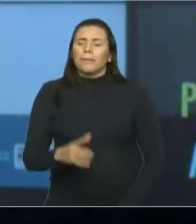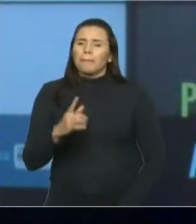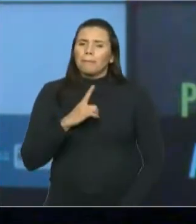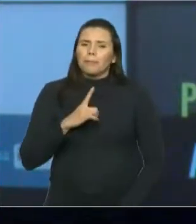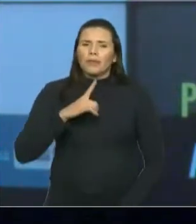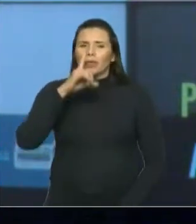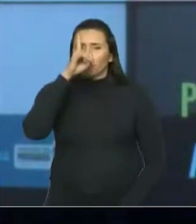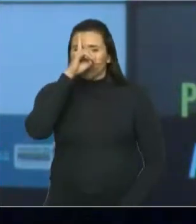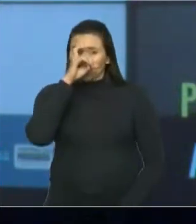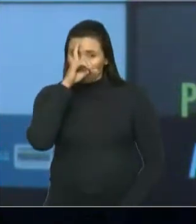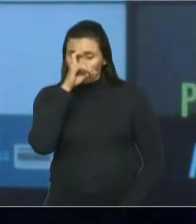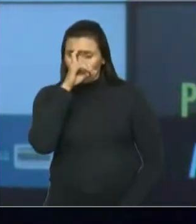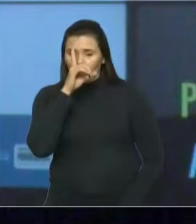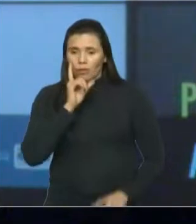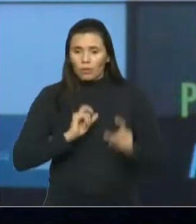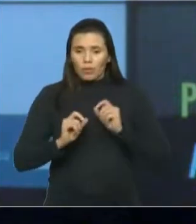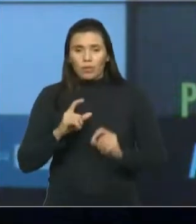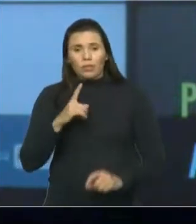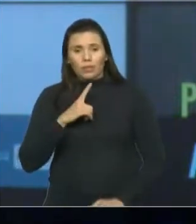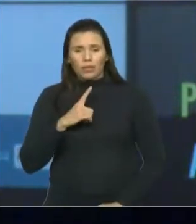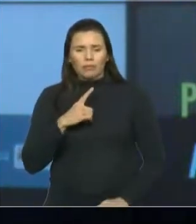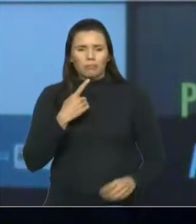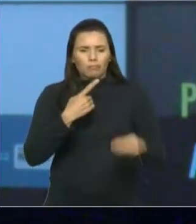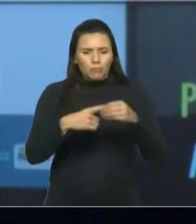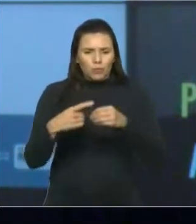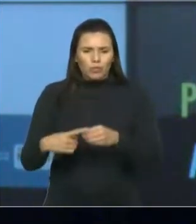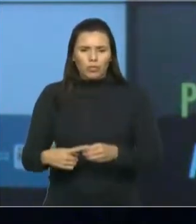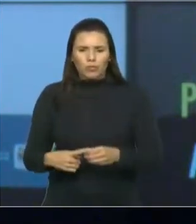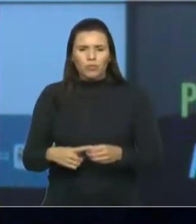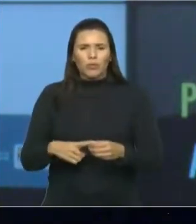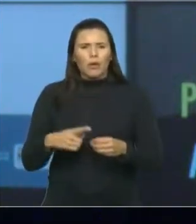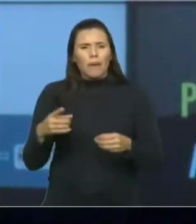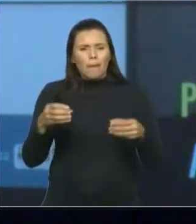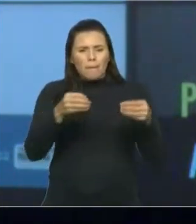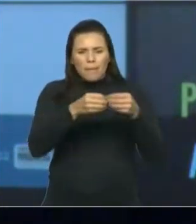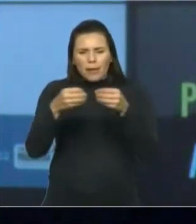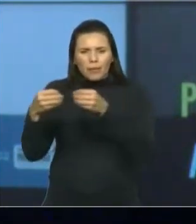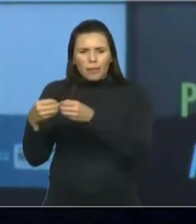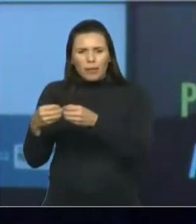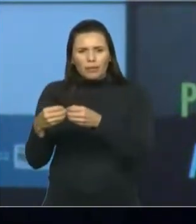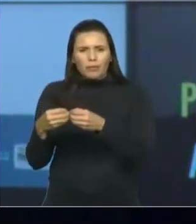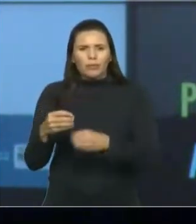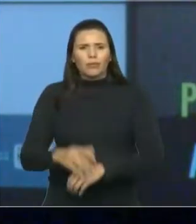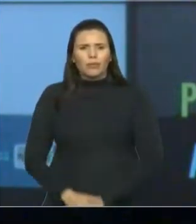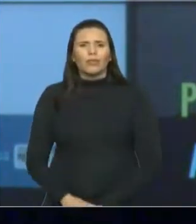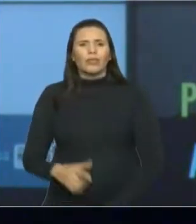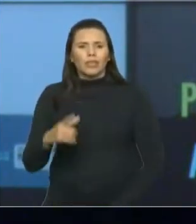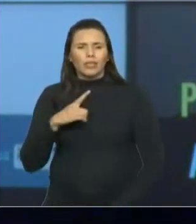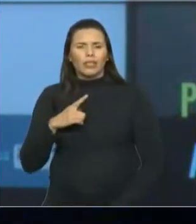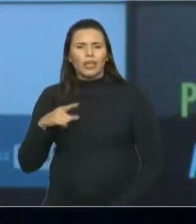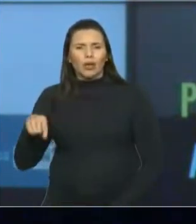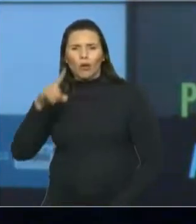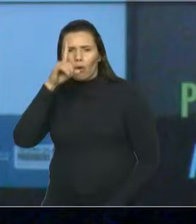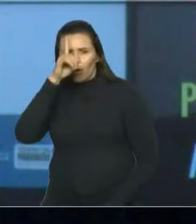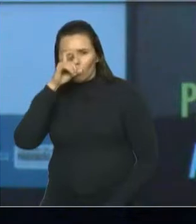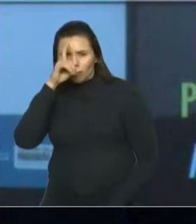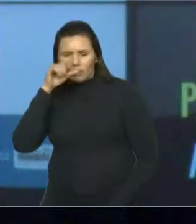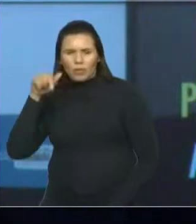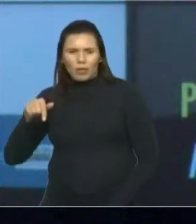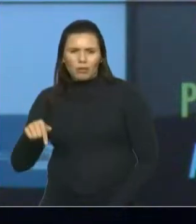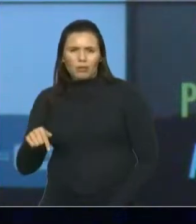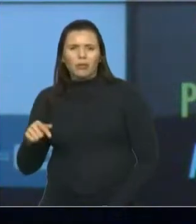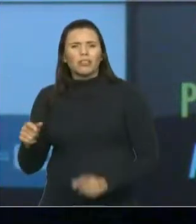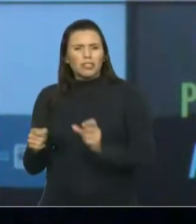alguns locais, a gente tem municípios praticamente vizinhos, com o mesmo perfil de unidade, lado a lado, que a gente